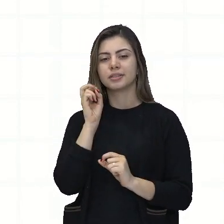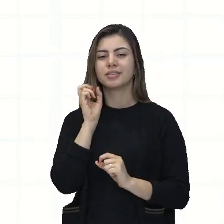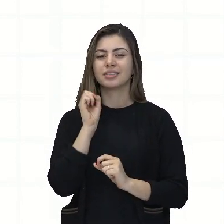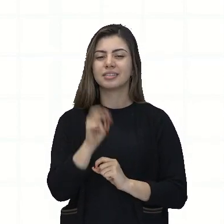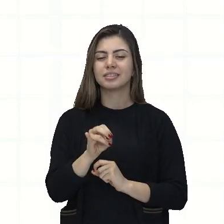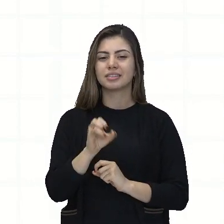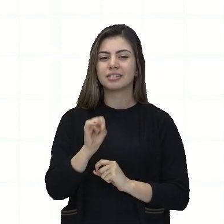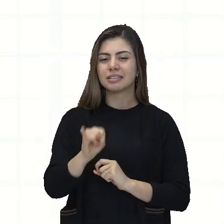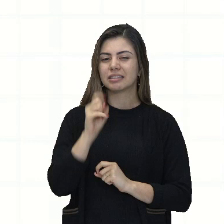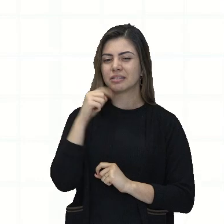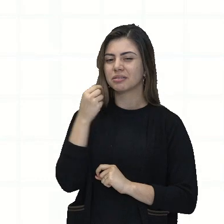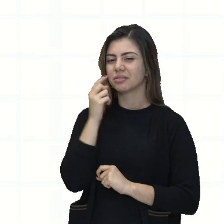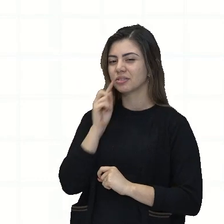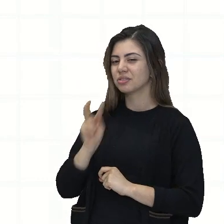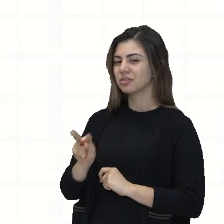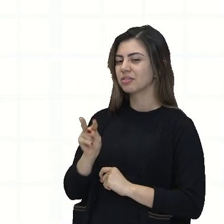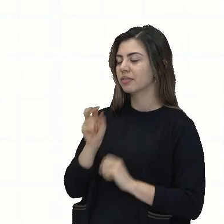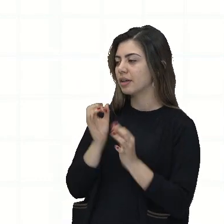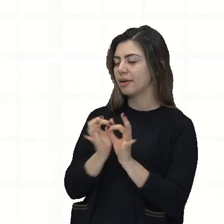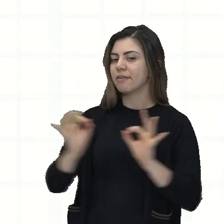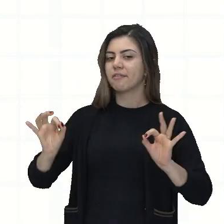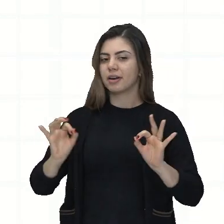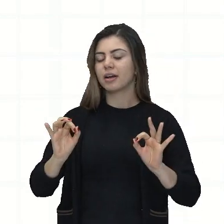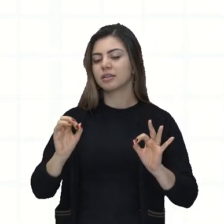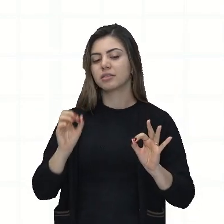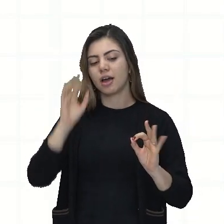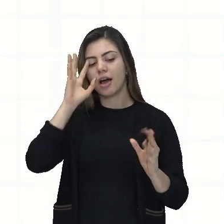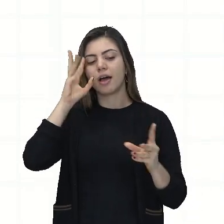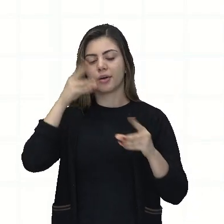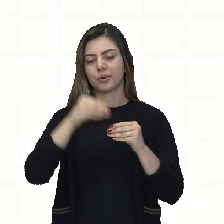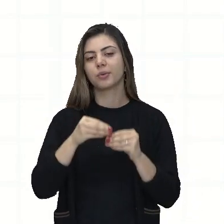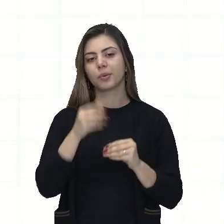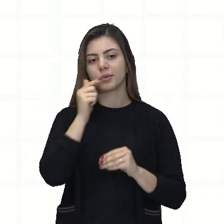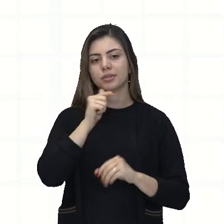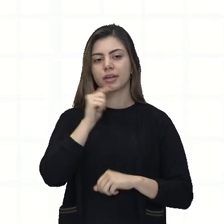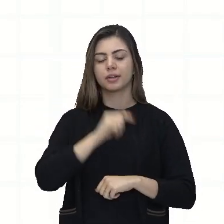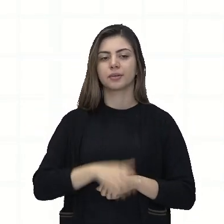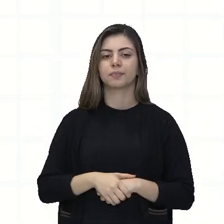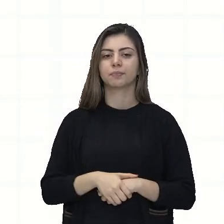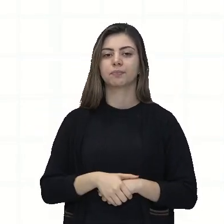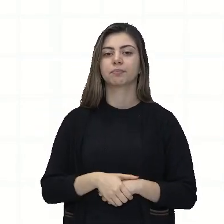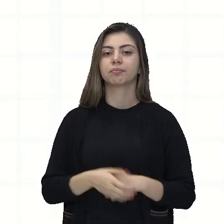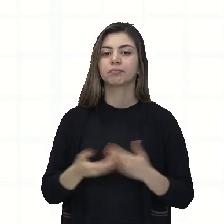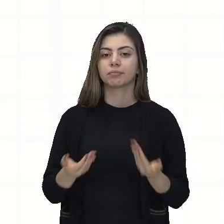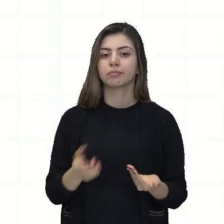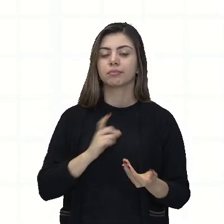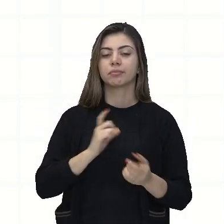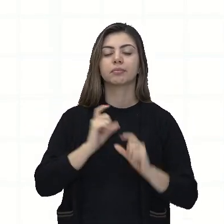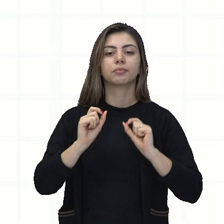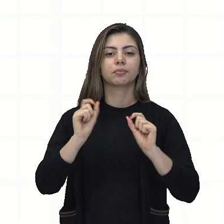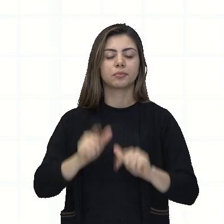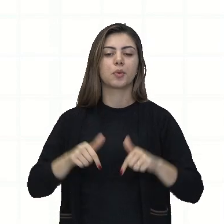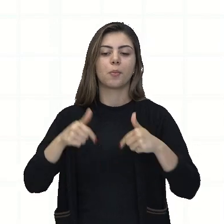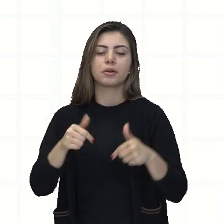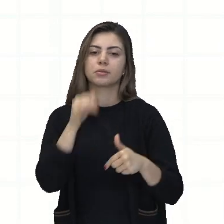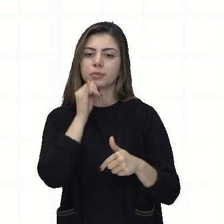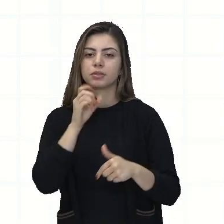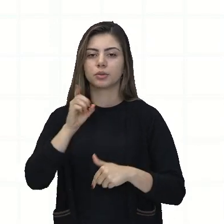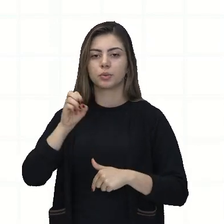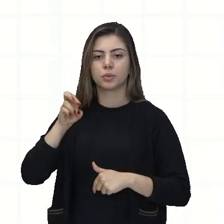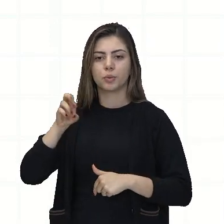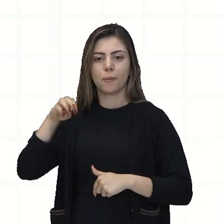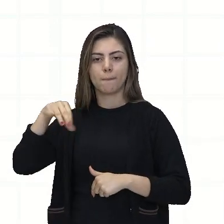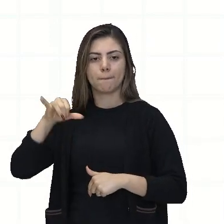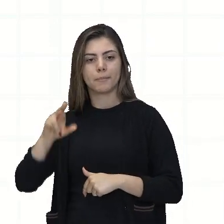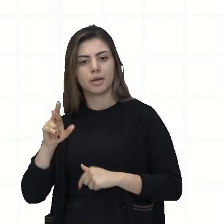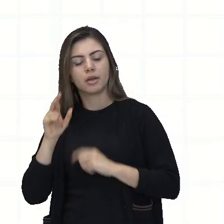significado completo, a gente sabe que ele não vai requerer necessariamente um complemento. Ele simplesmente expressa a ação de dormir sem a necessidade de especificar que